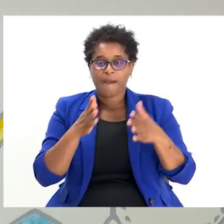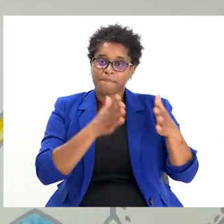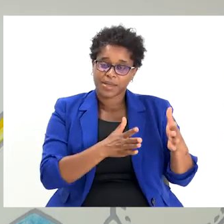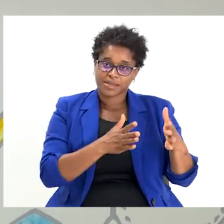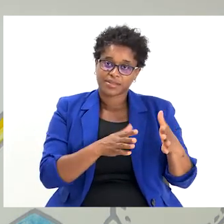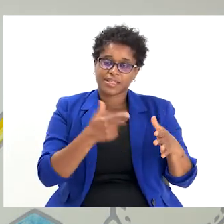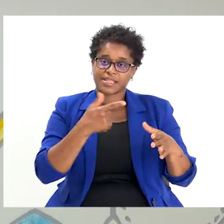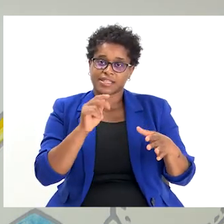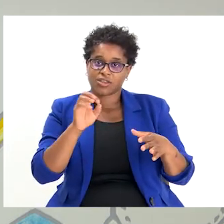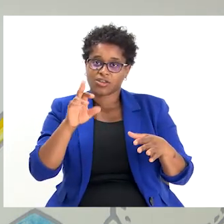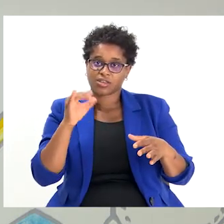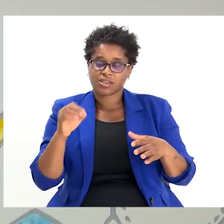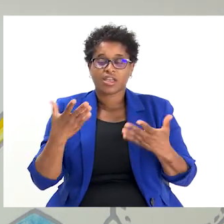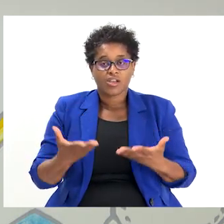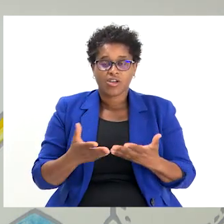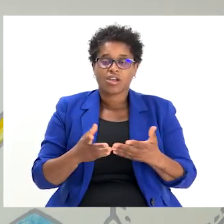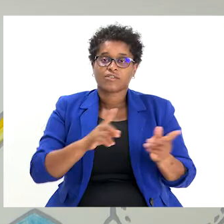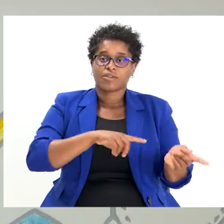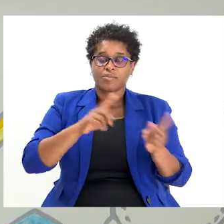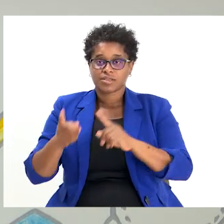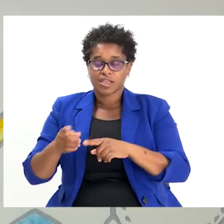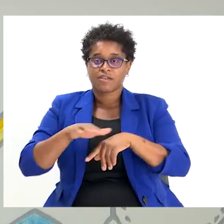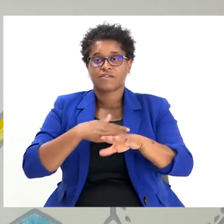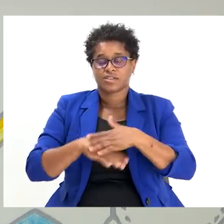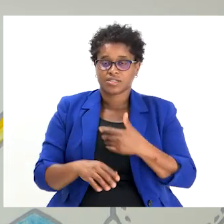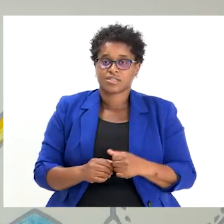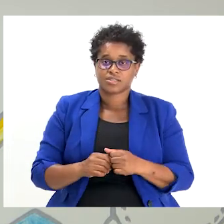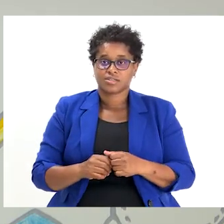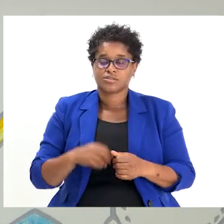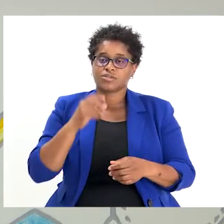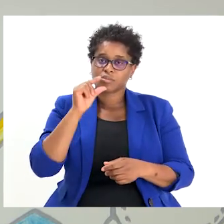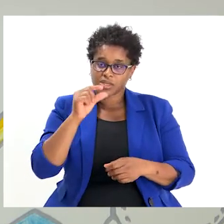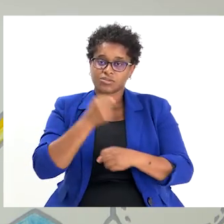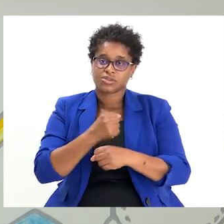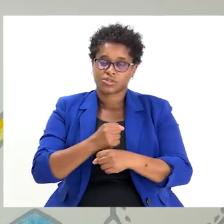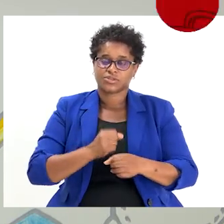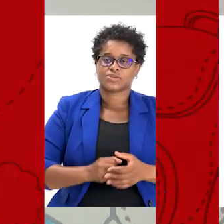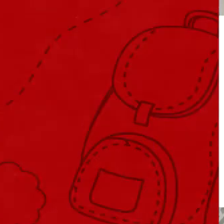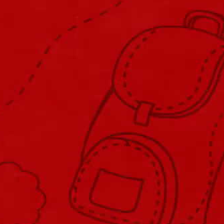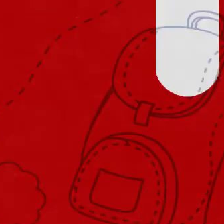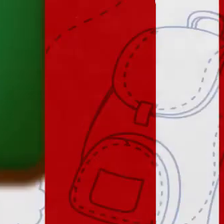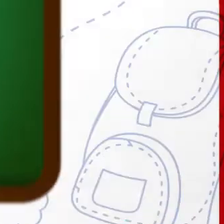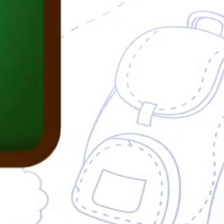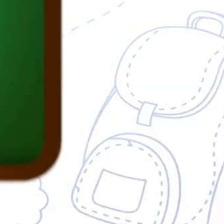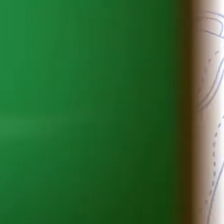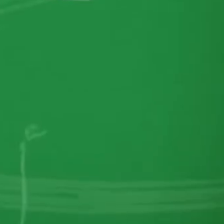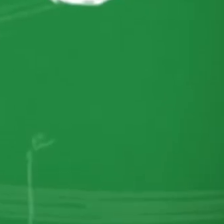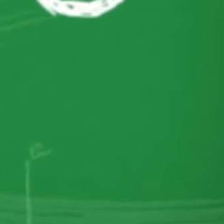parte teórica e vamos passar a fazer um pequeno exercício.